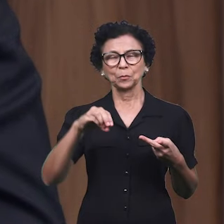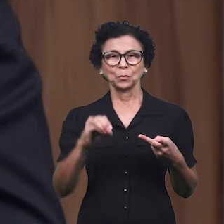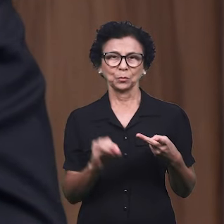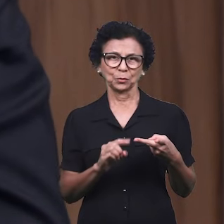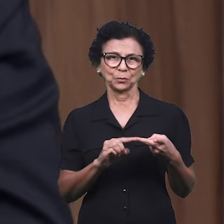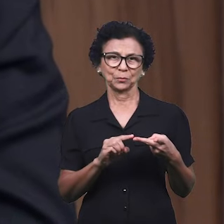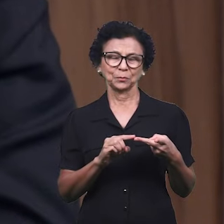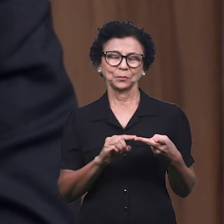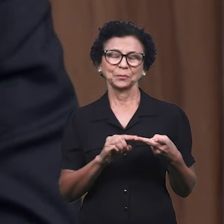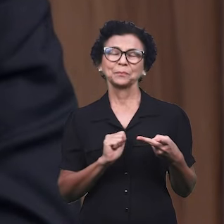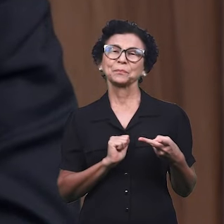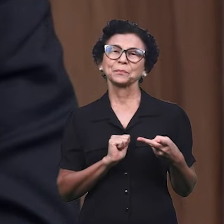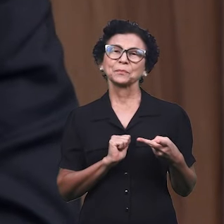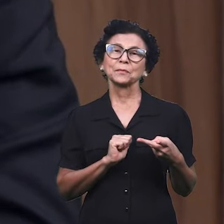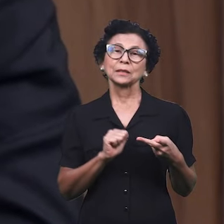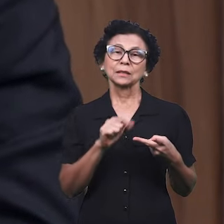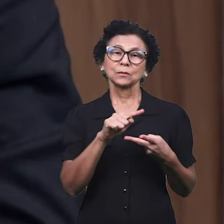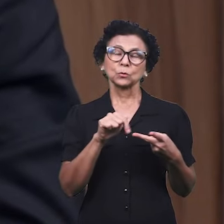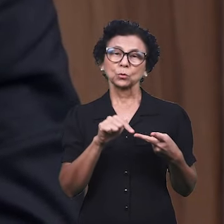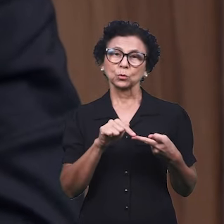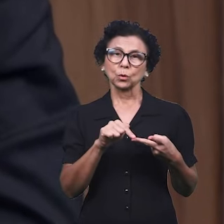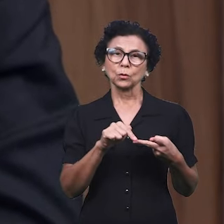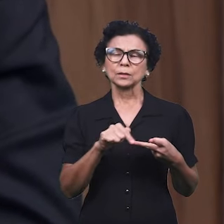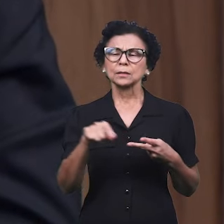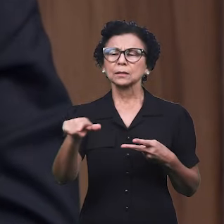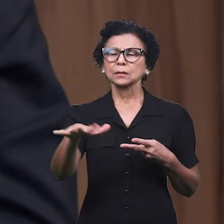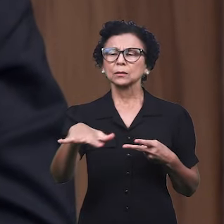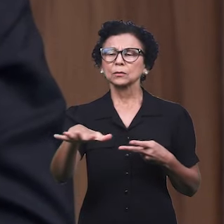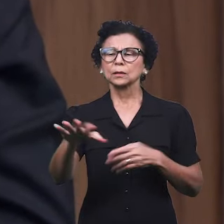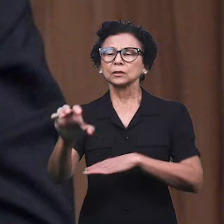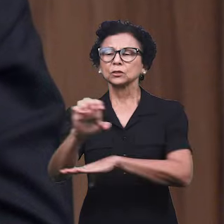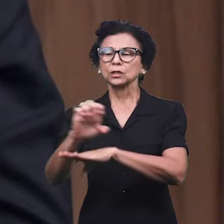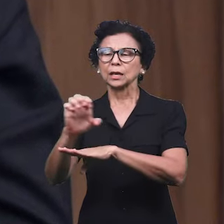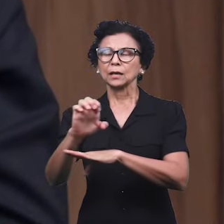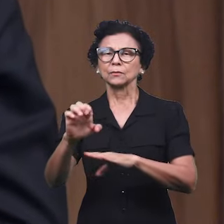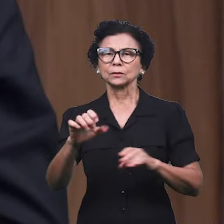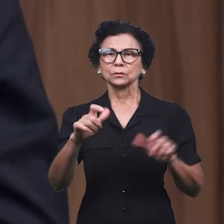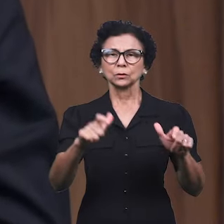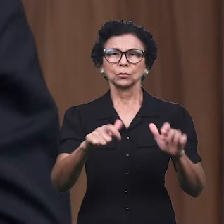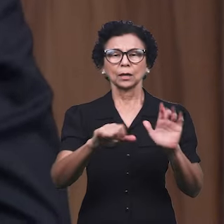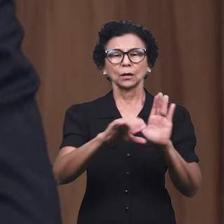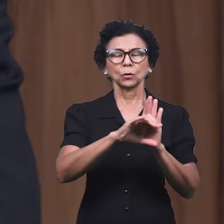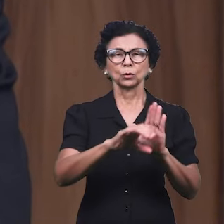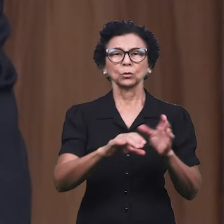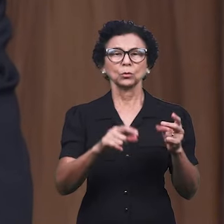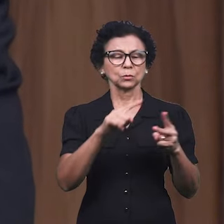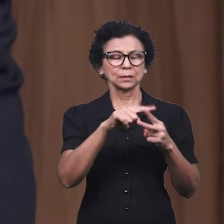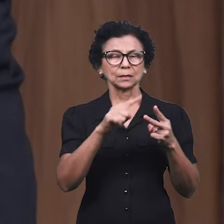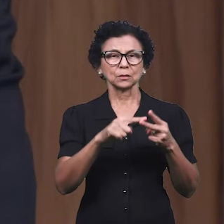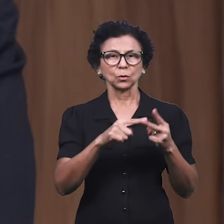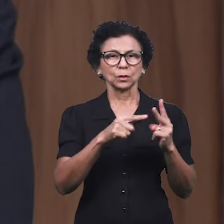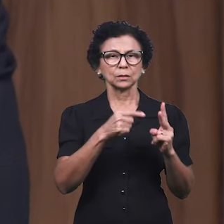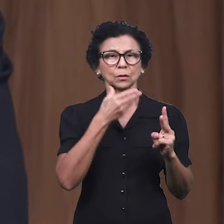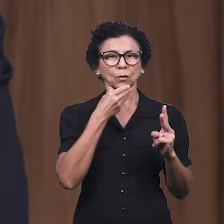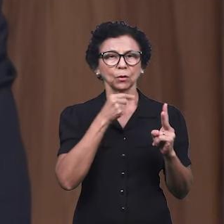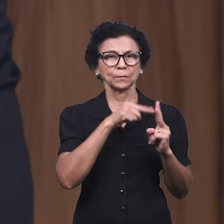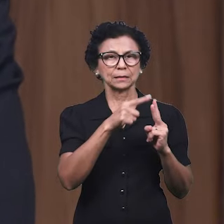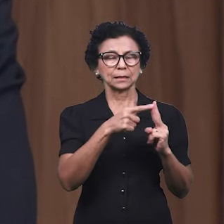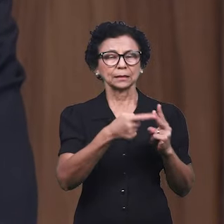a carta para Éfeso e também para Colossos. Então, Paulo vai nos dar alguns